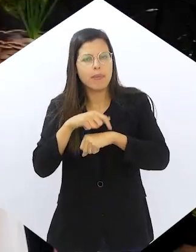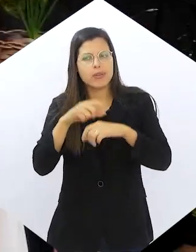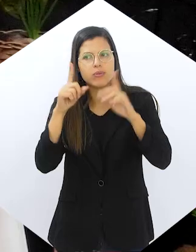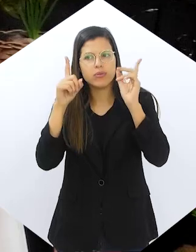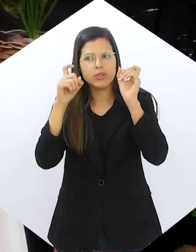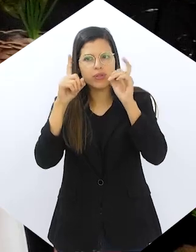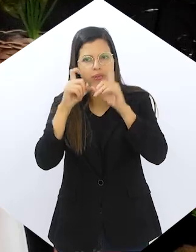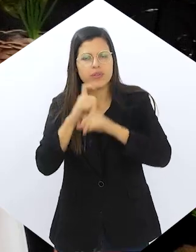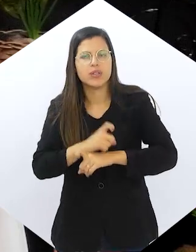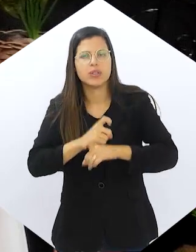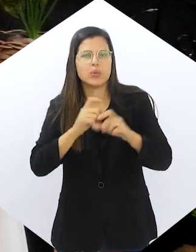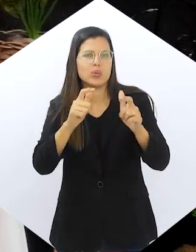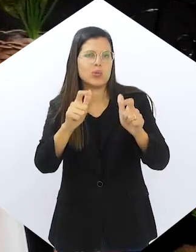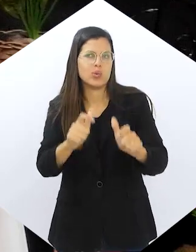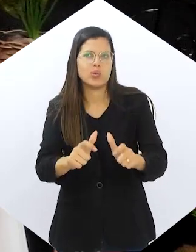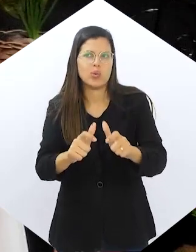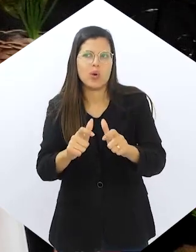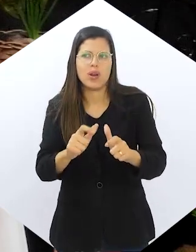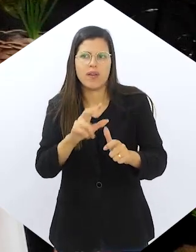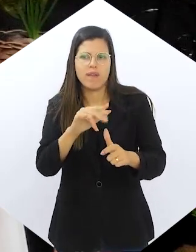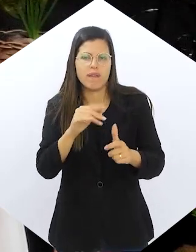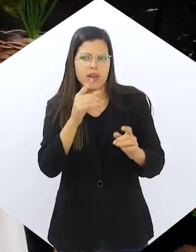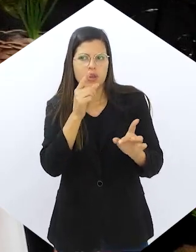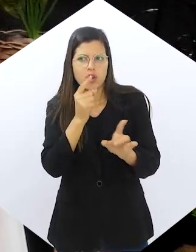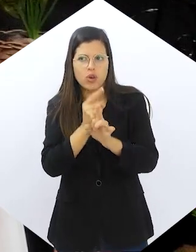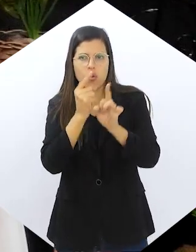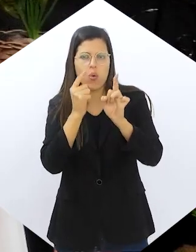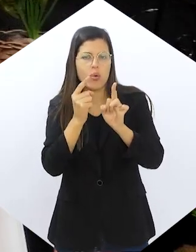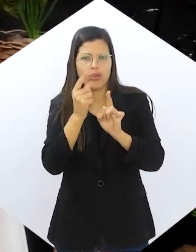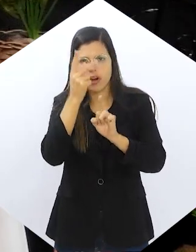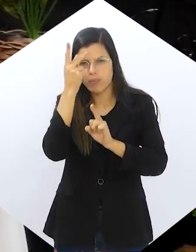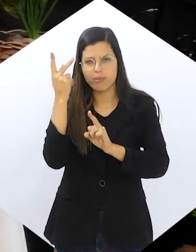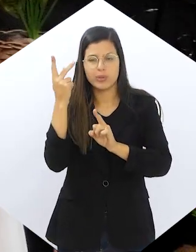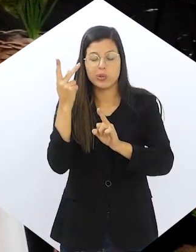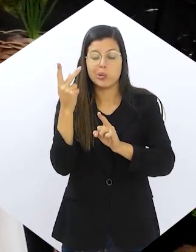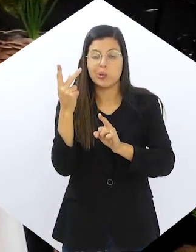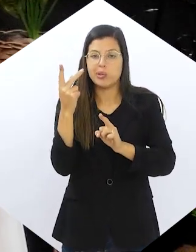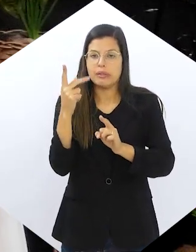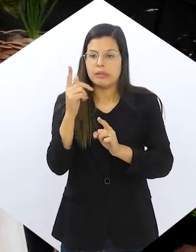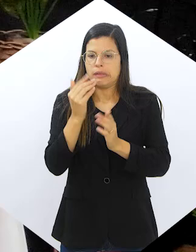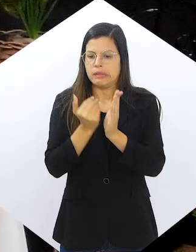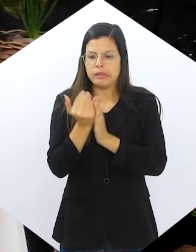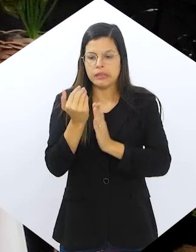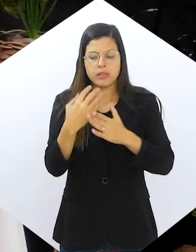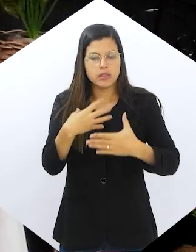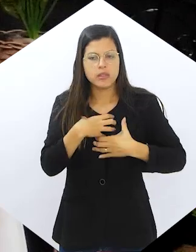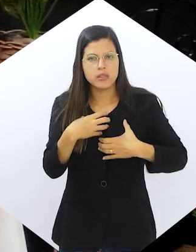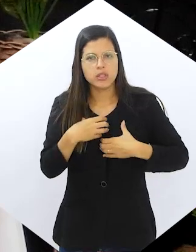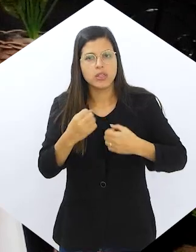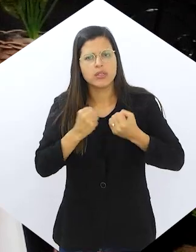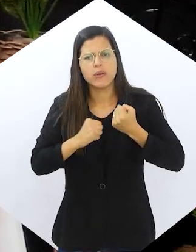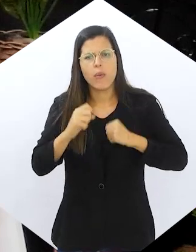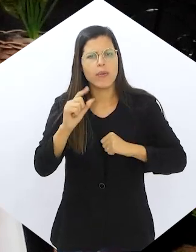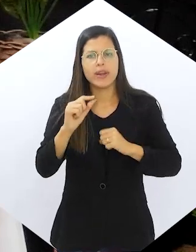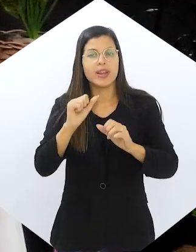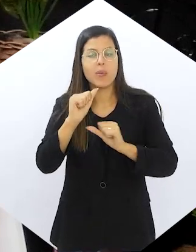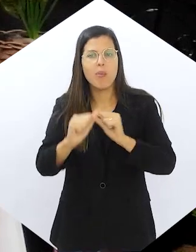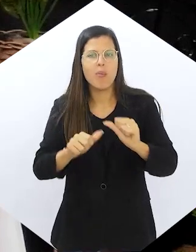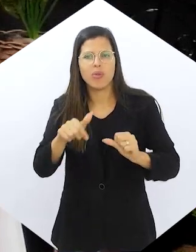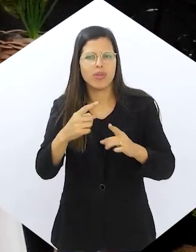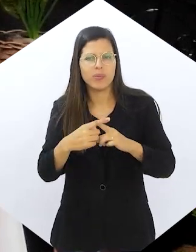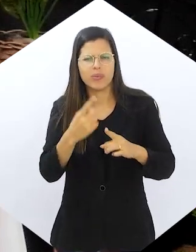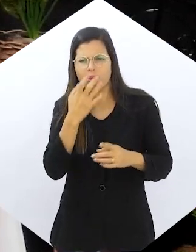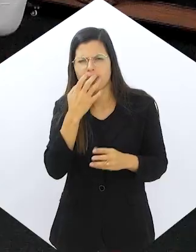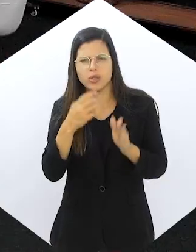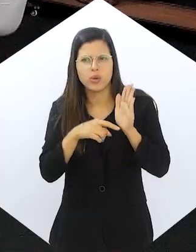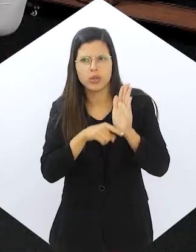momento difícil, vai a um local que você vai encontrar alguém que você sabe que vai ativar sua ansiedade, né, vai despertar. O que muda? O que ele te